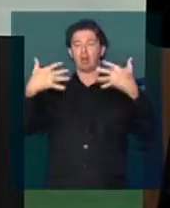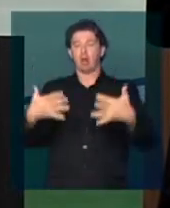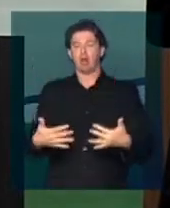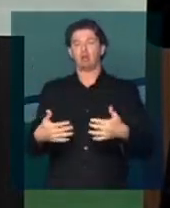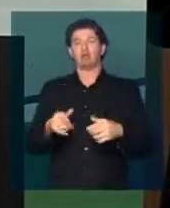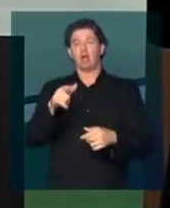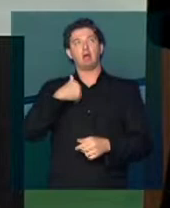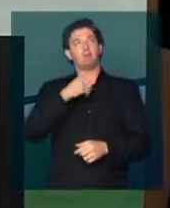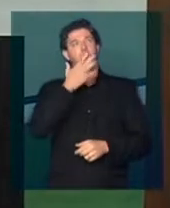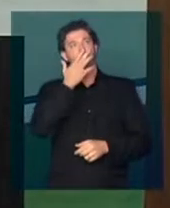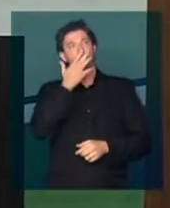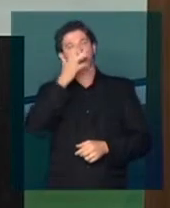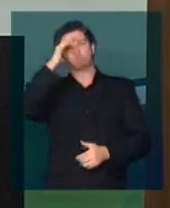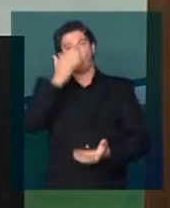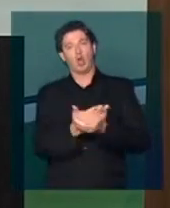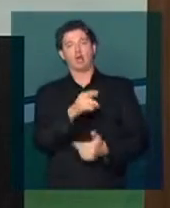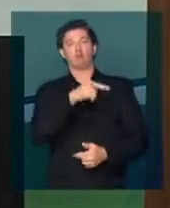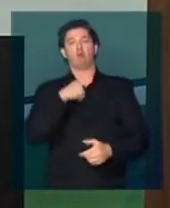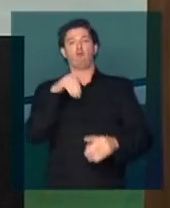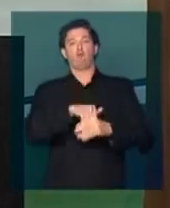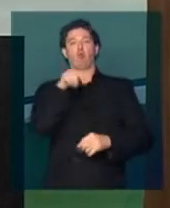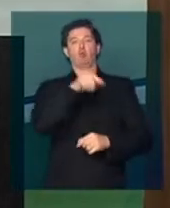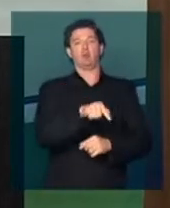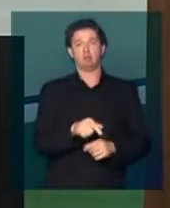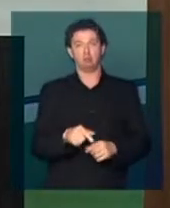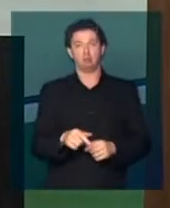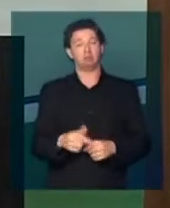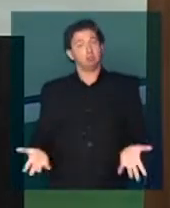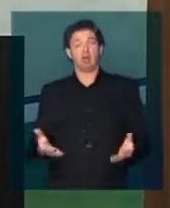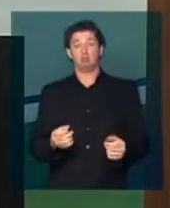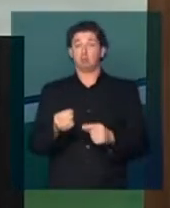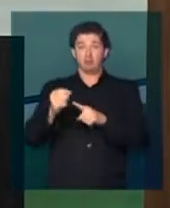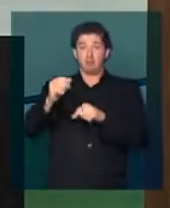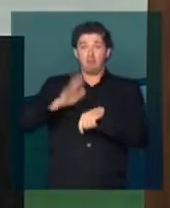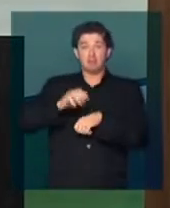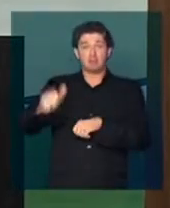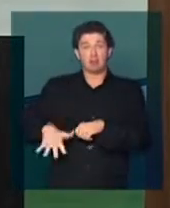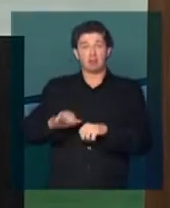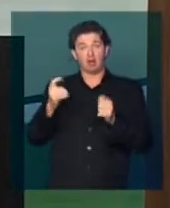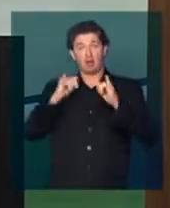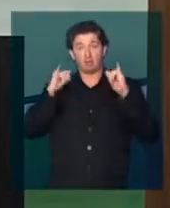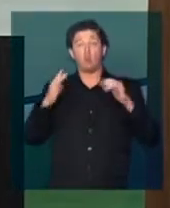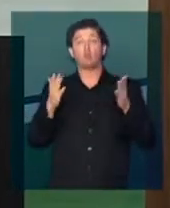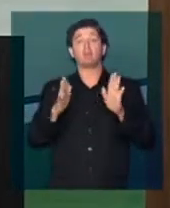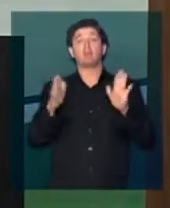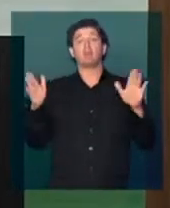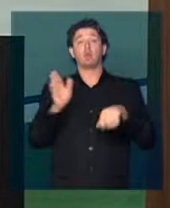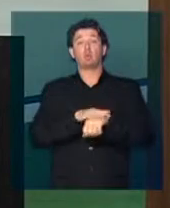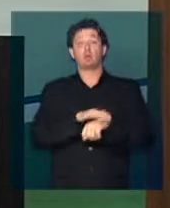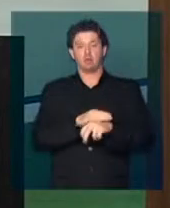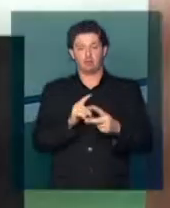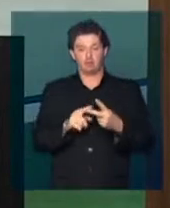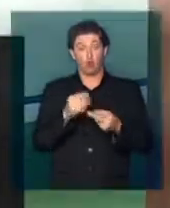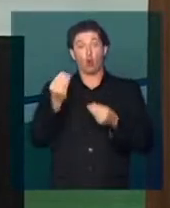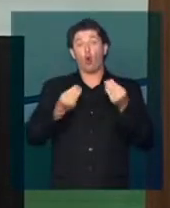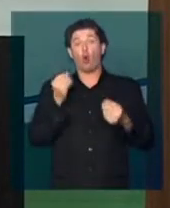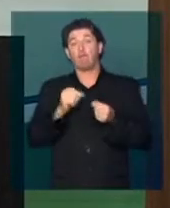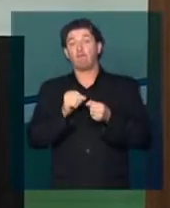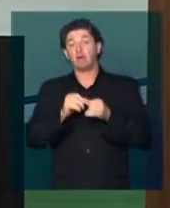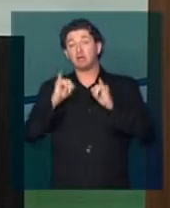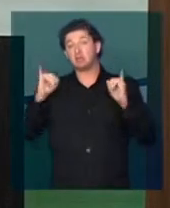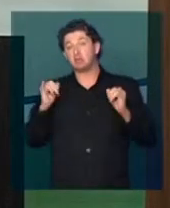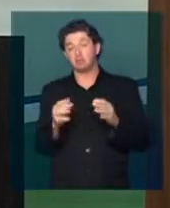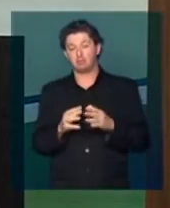proposta? Isso barateia. No momento que você define qual o tamanho da campanha, qual a forma de fazer a